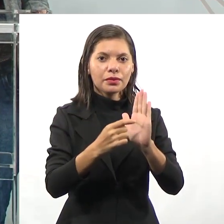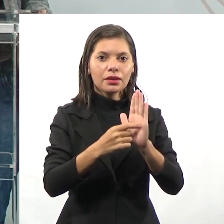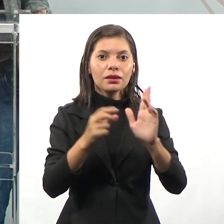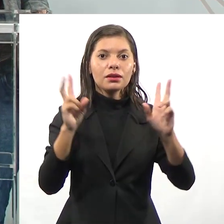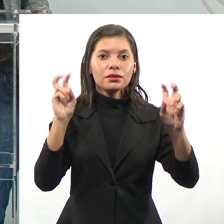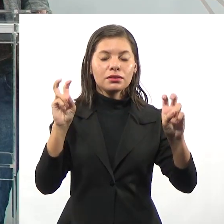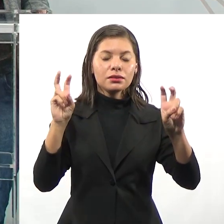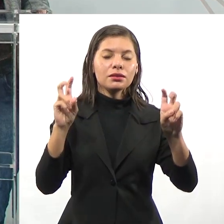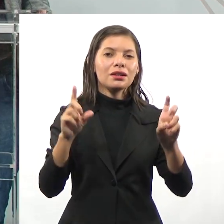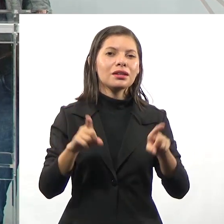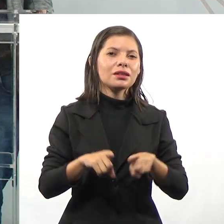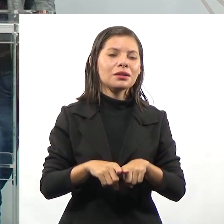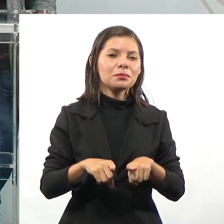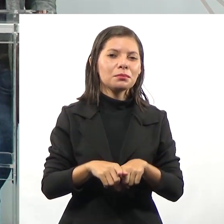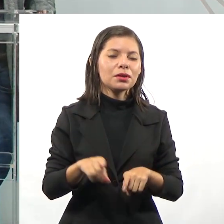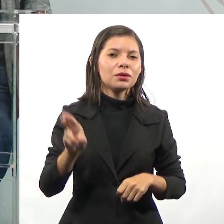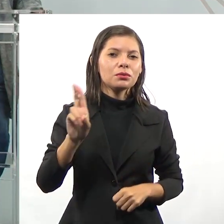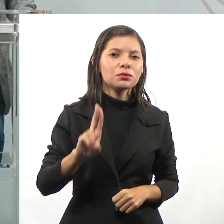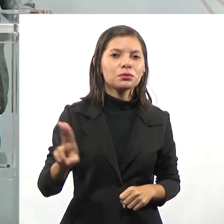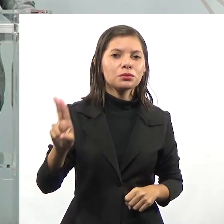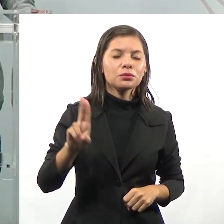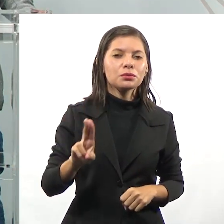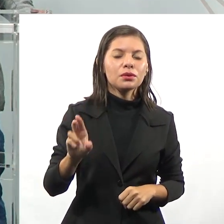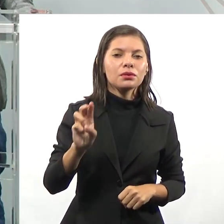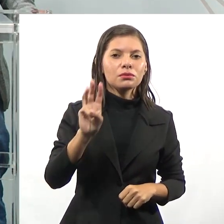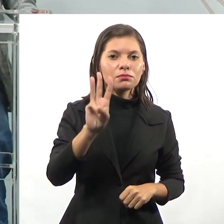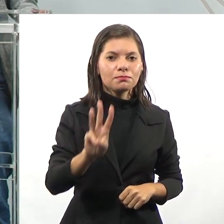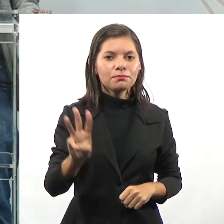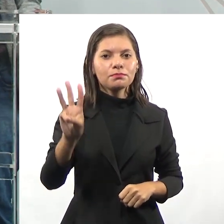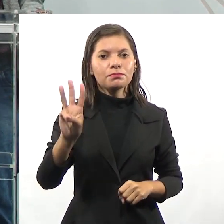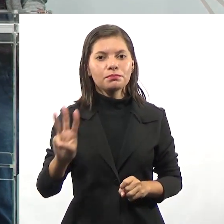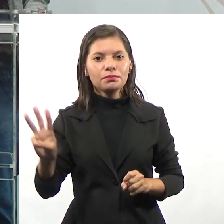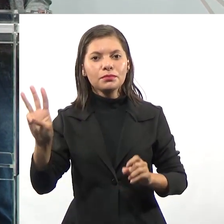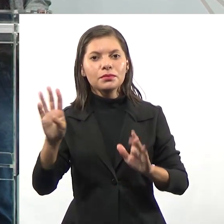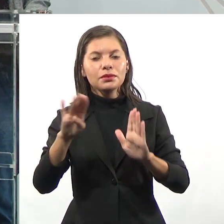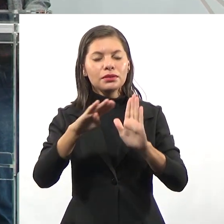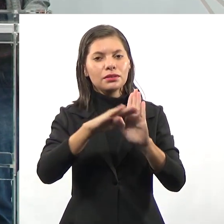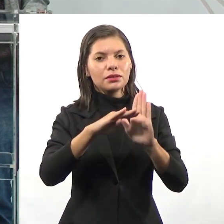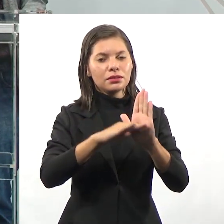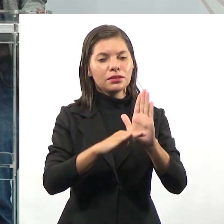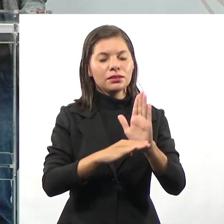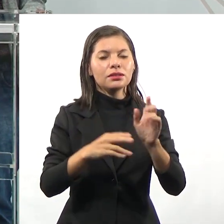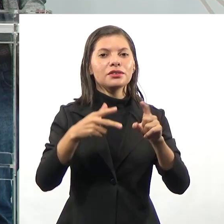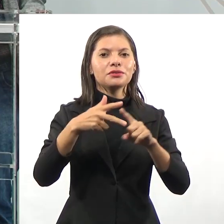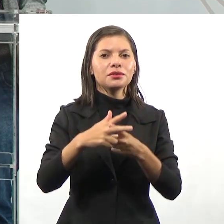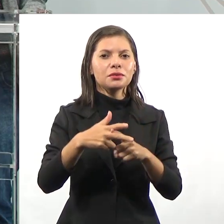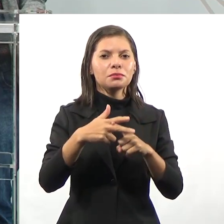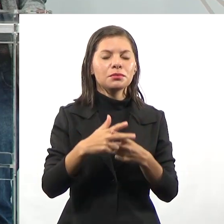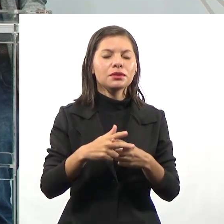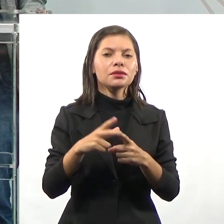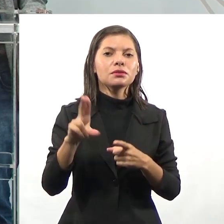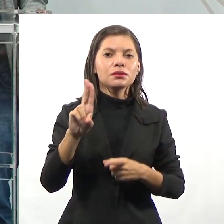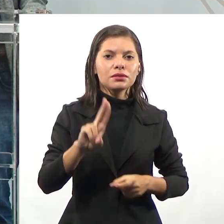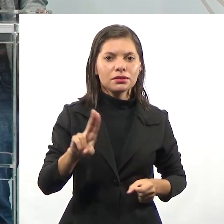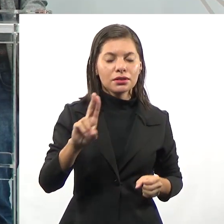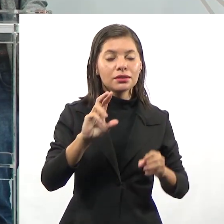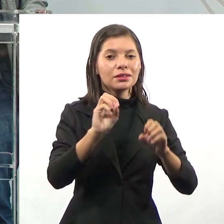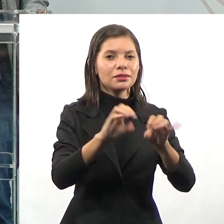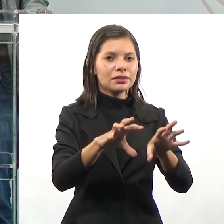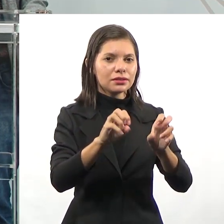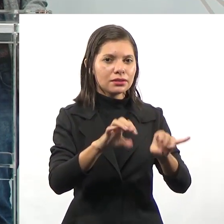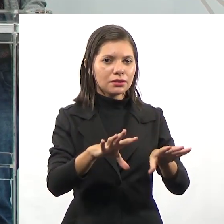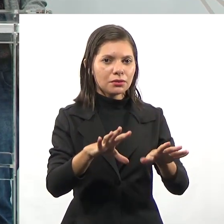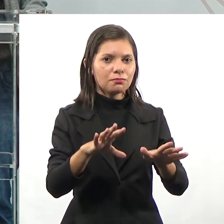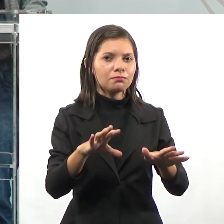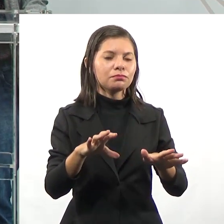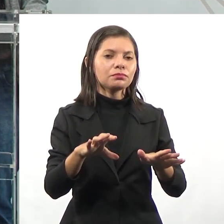artificial. Citei o uso do site que traz um ranking de ferramentas que são utilizadas para a educação, e